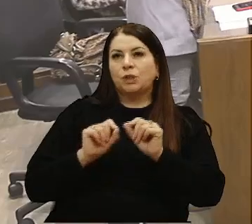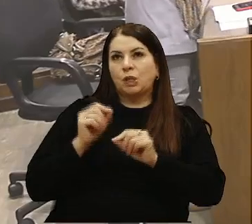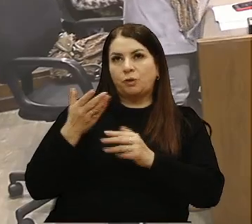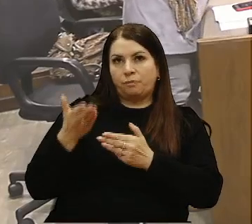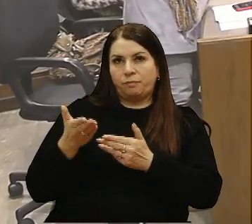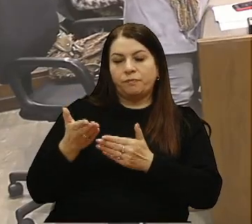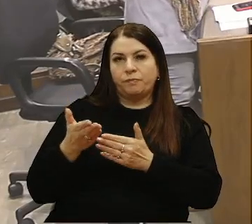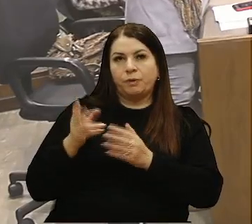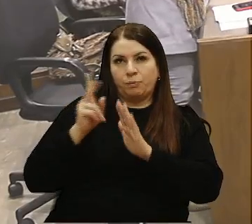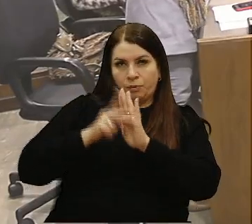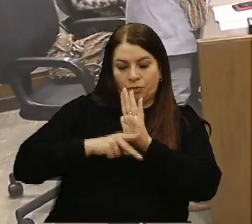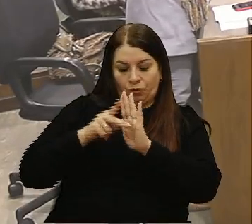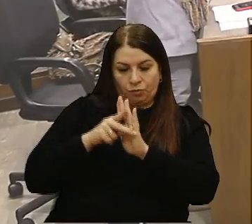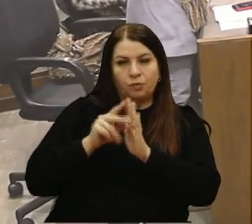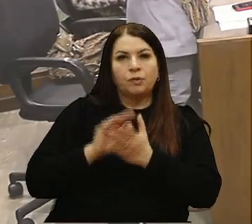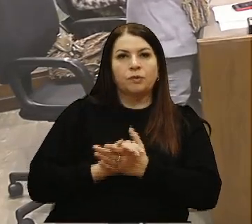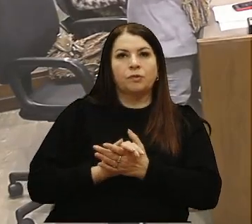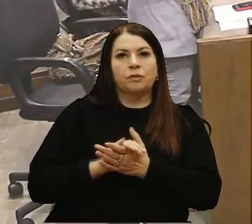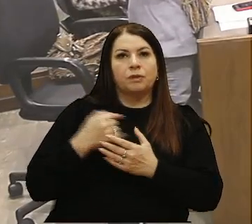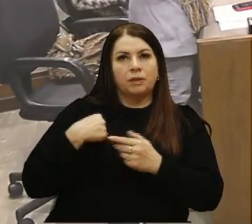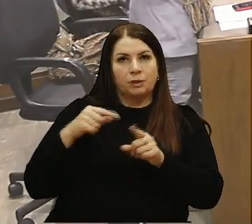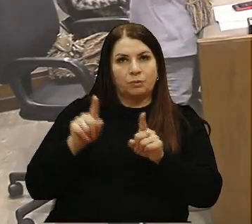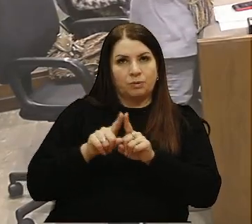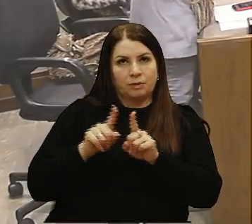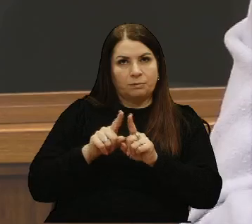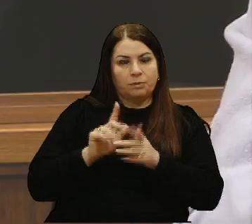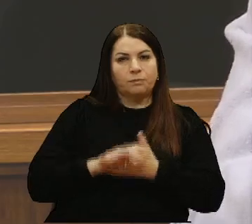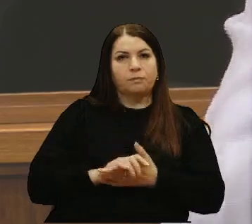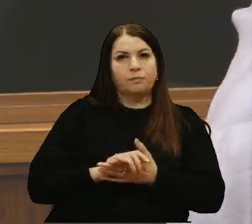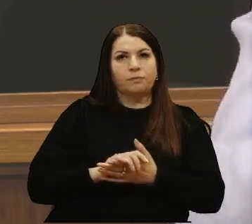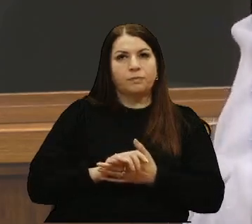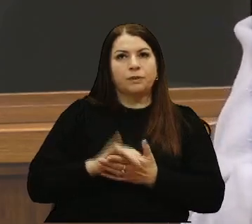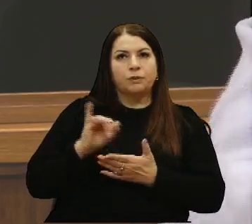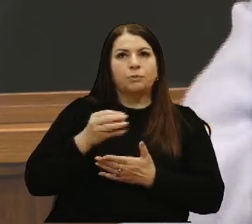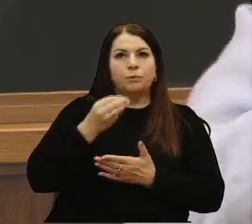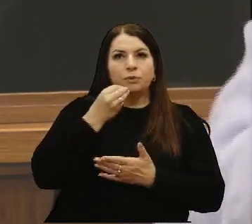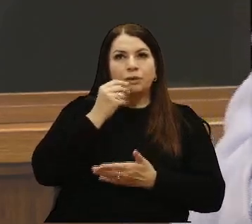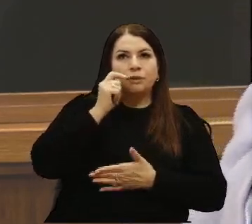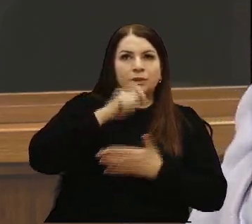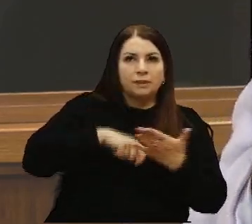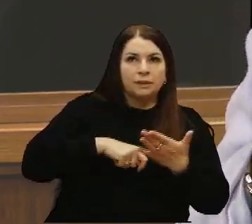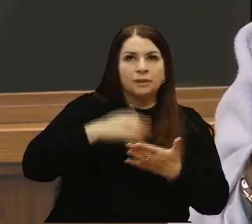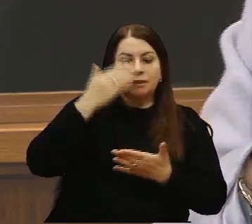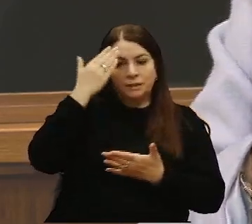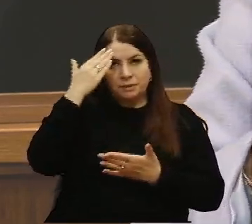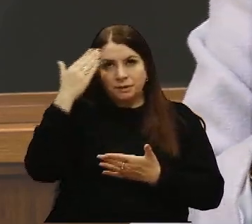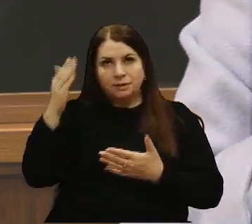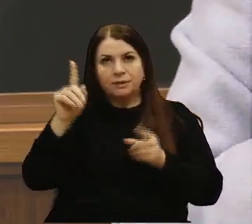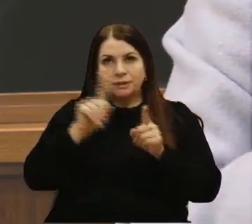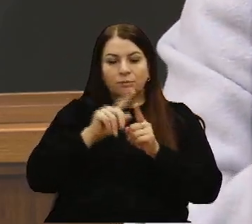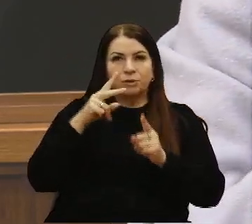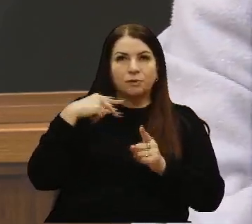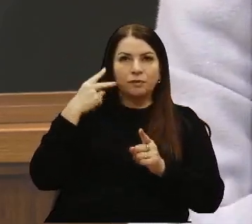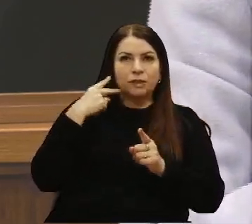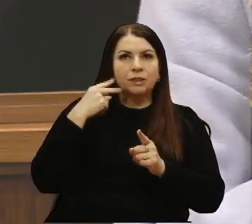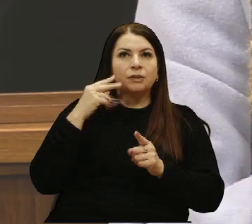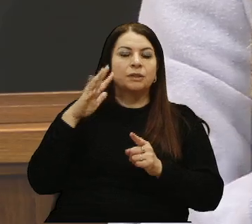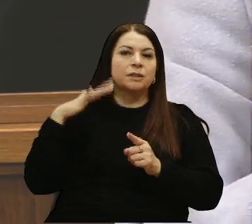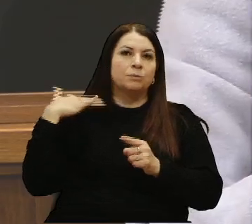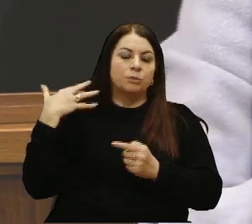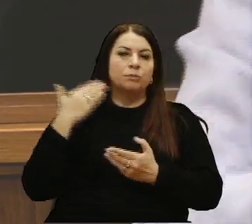esse projeto, que eu também tive a oportunidade de assinar, agradeço, inclusive, a vereadora